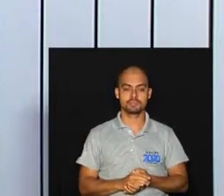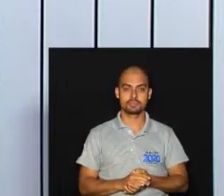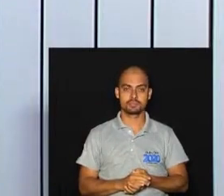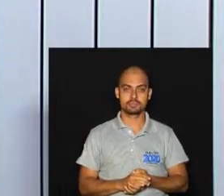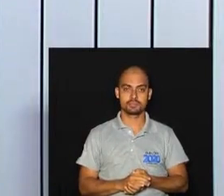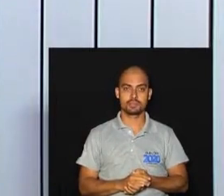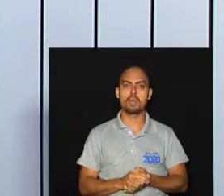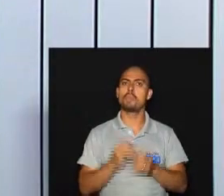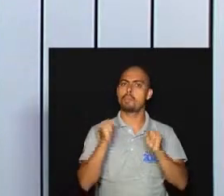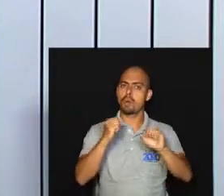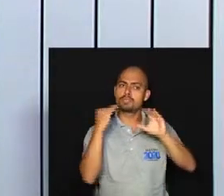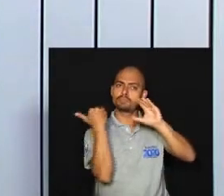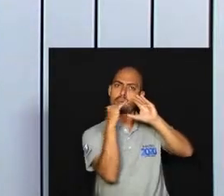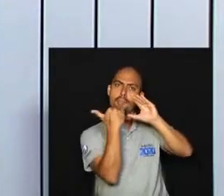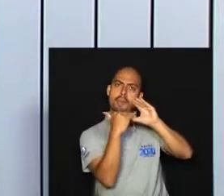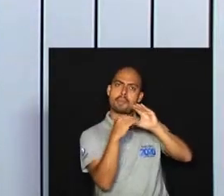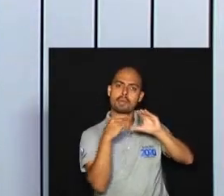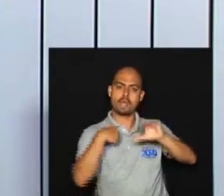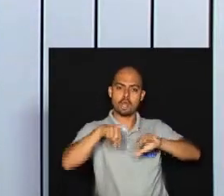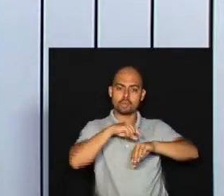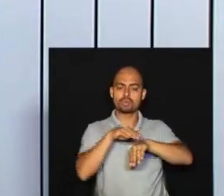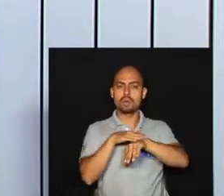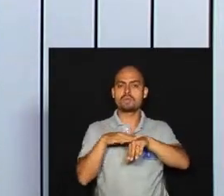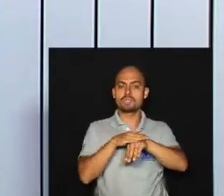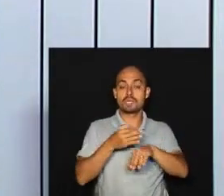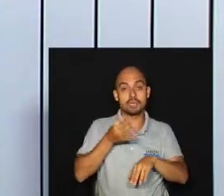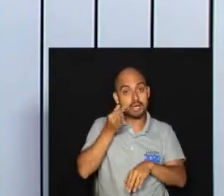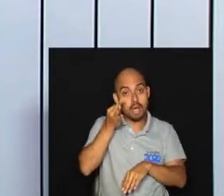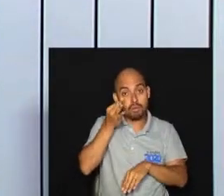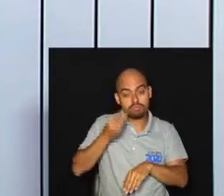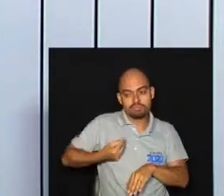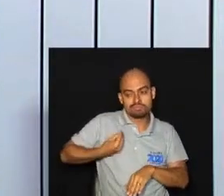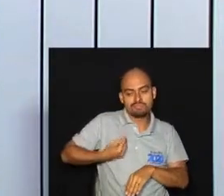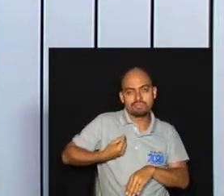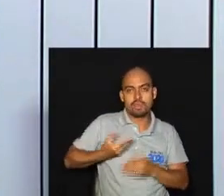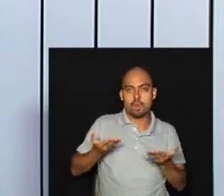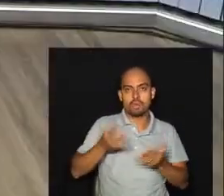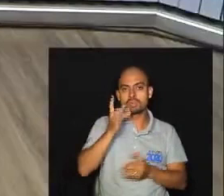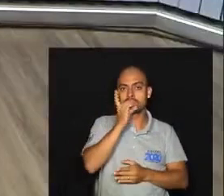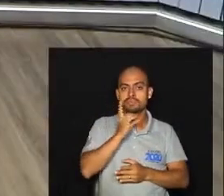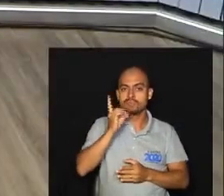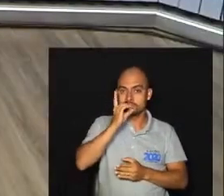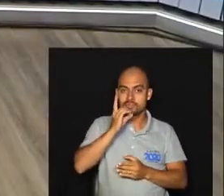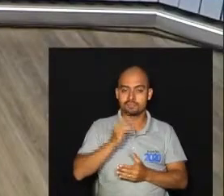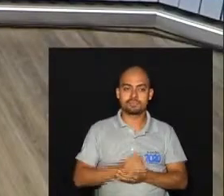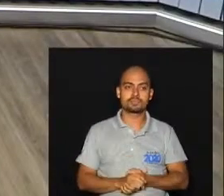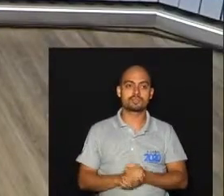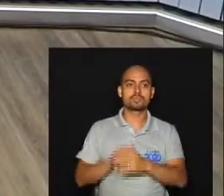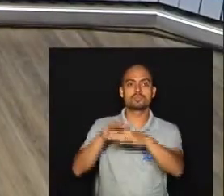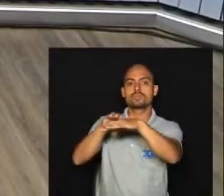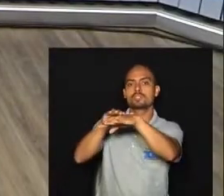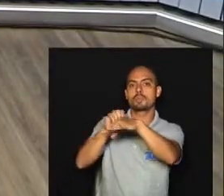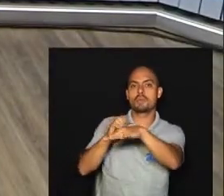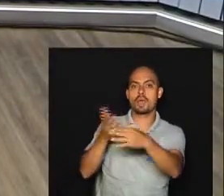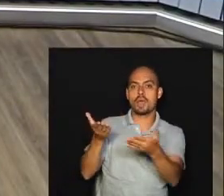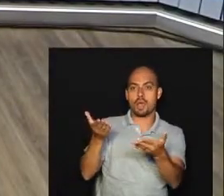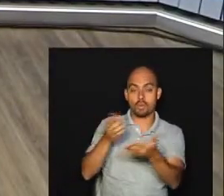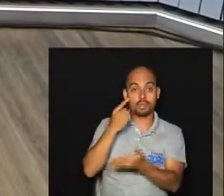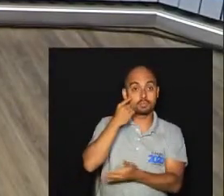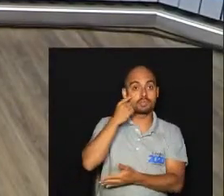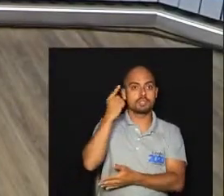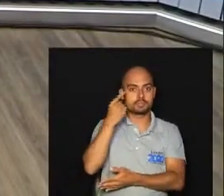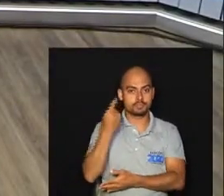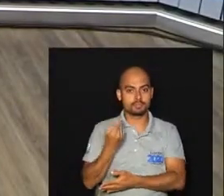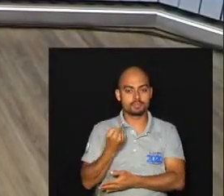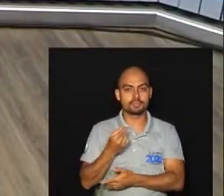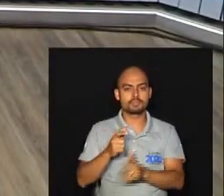97829-3776. Envie a sua mensagem que a gente conversa ao vivo neste domingo. Vou acionar agora a Mina Abreu